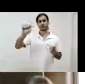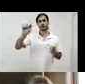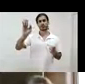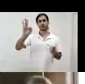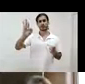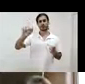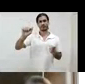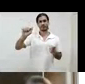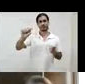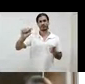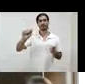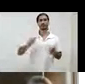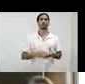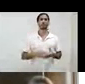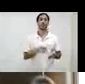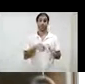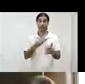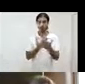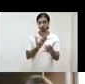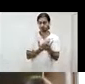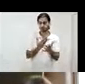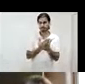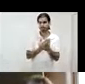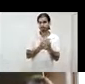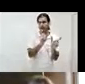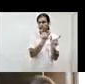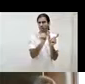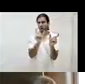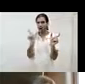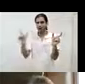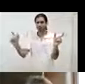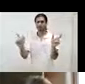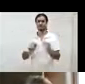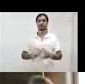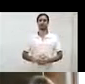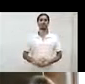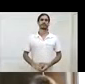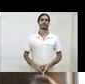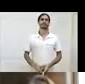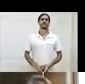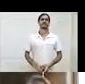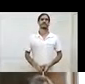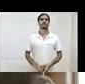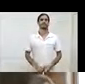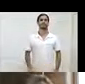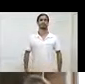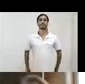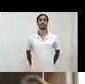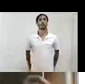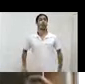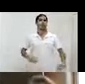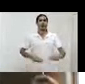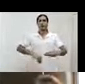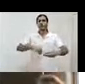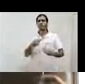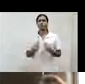essas coisas não são tão díspares, apartadas, mas como elas podem se conjugar